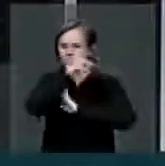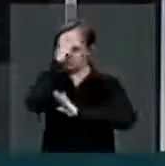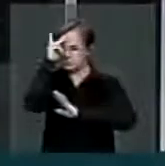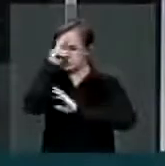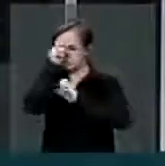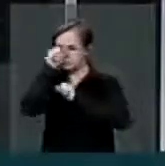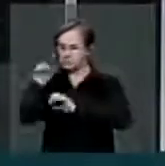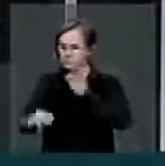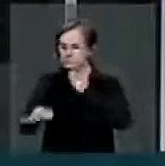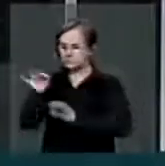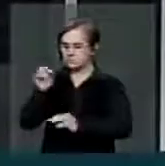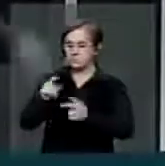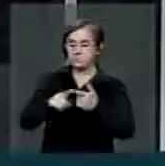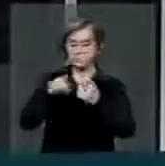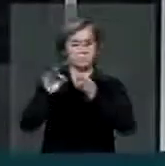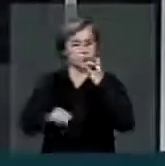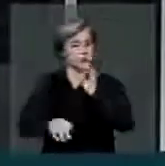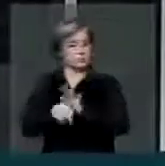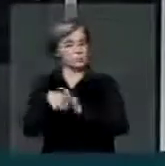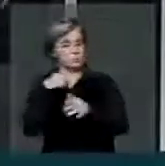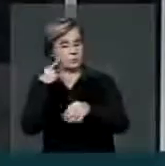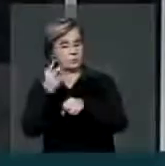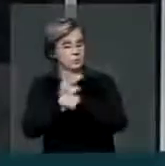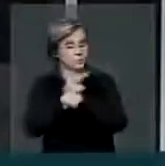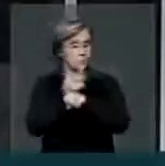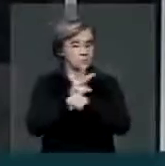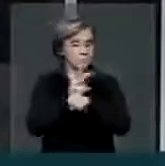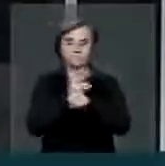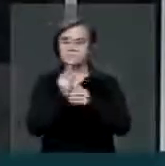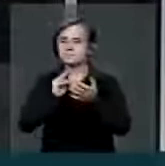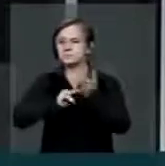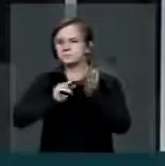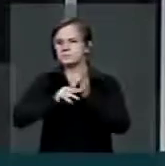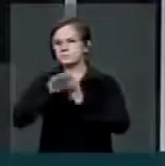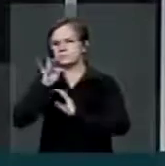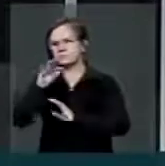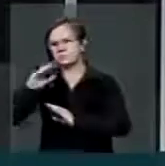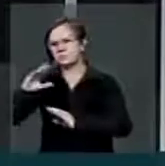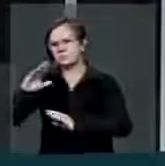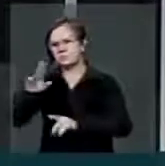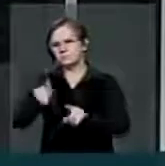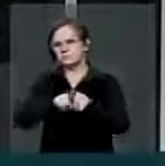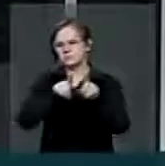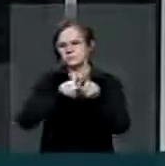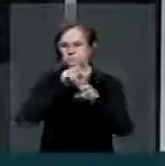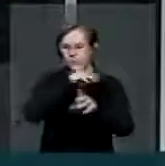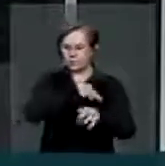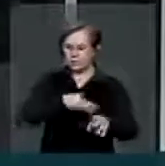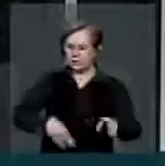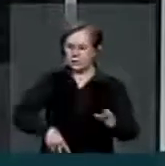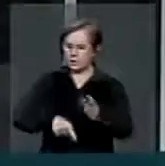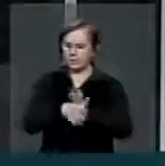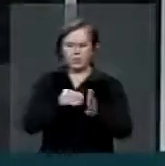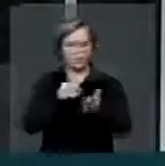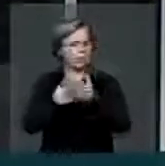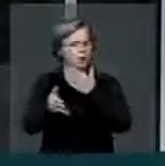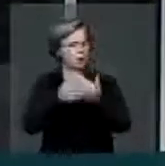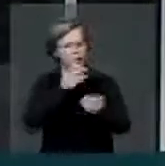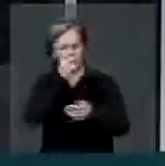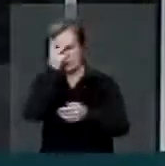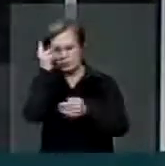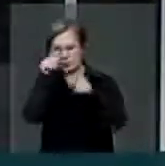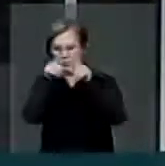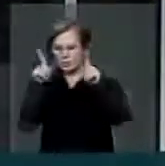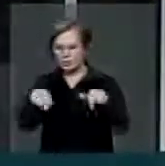para juízes, para desembargadores, para membros do Tribunal de Contas, para integrantes do Ministério Público, que não tem